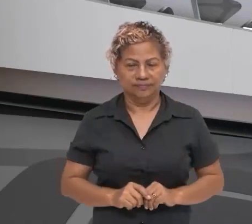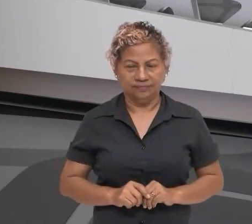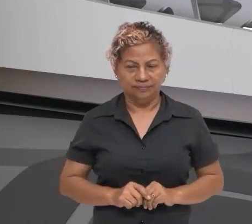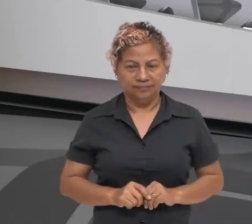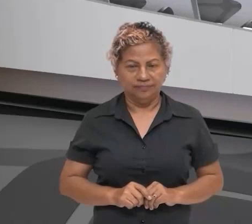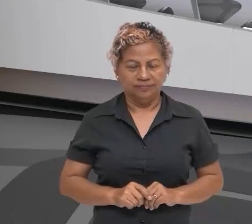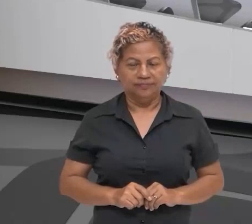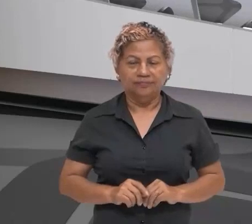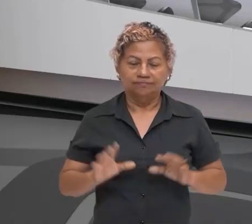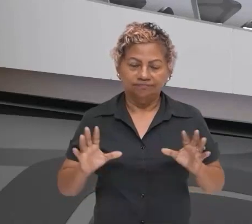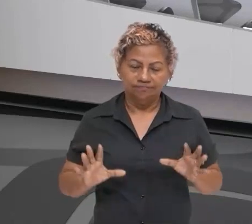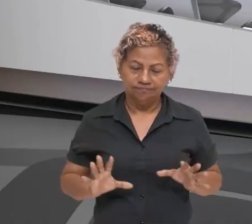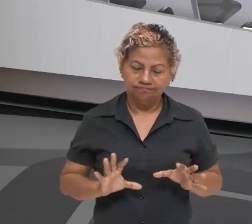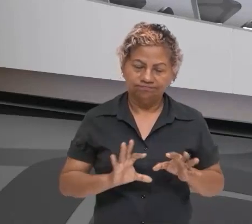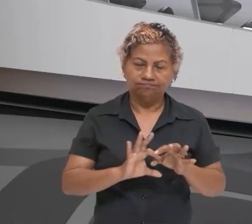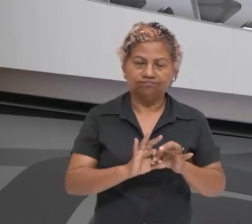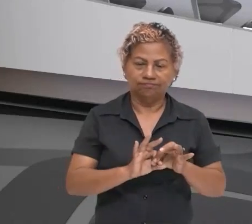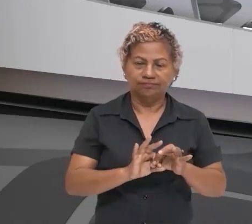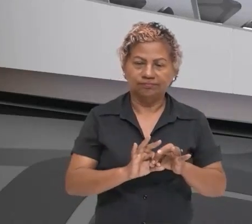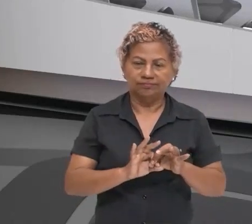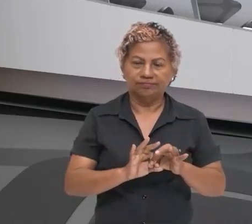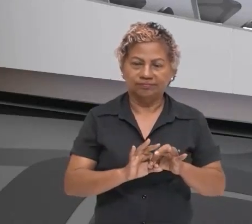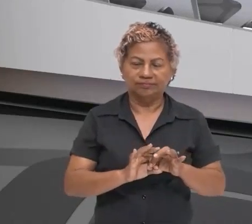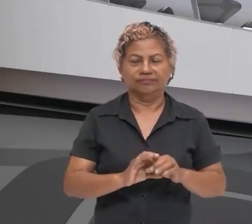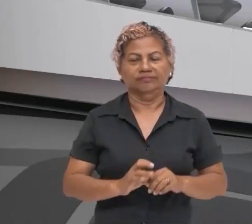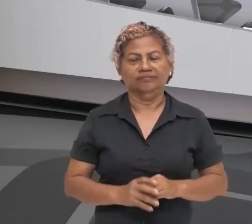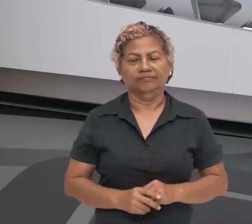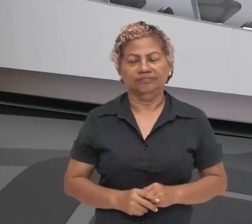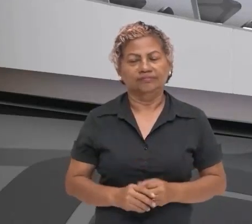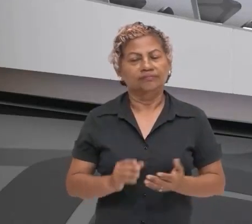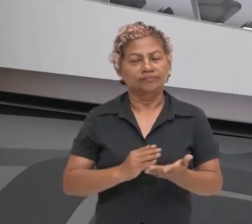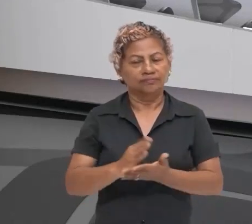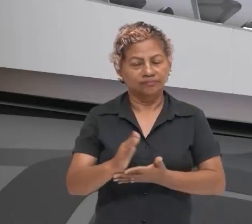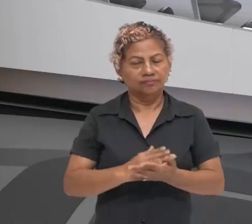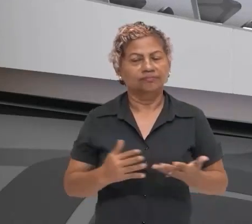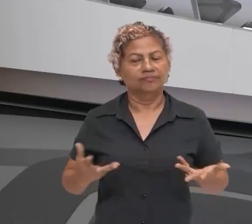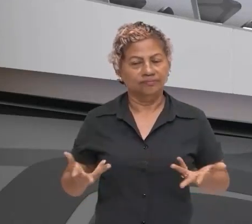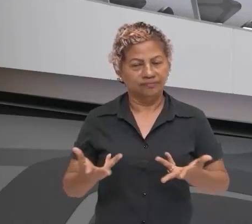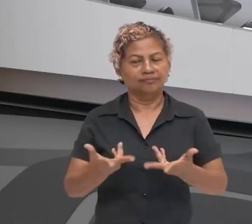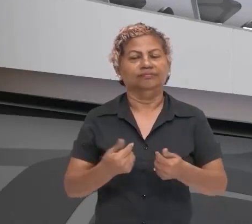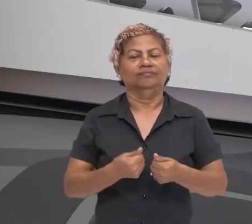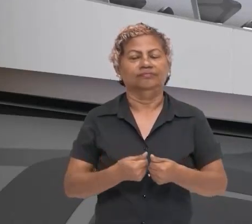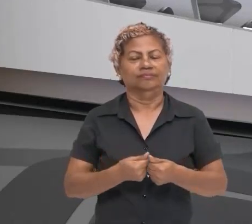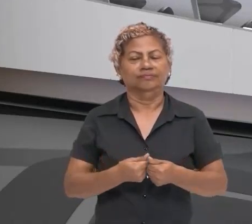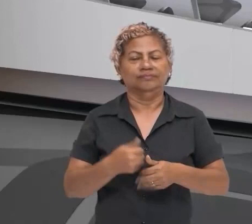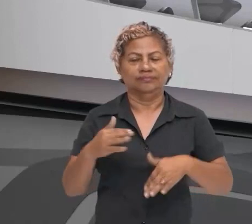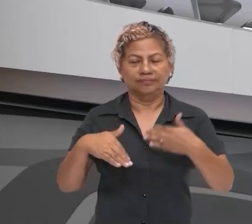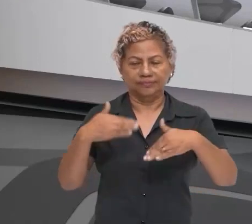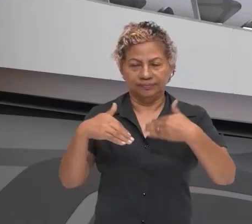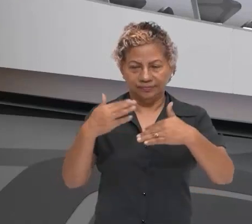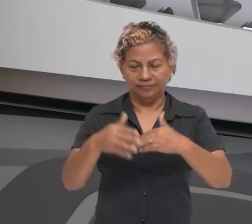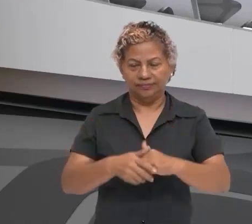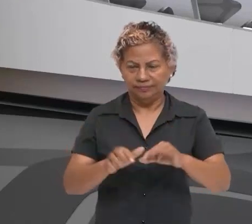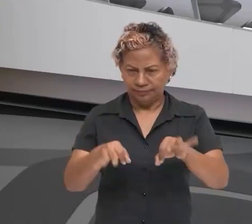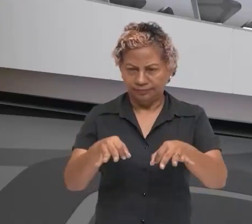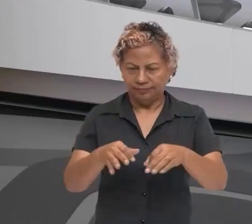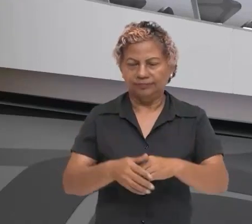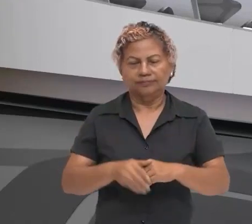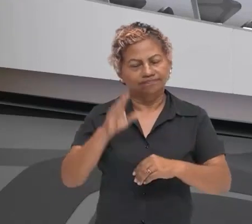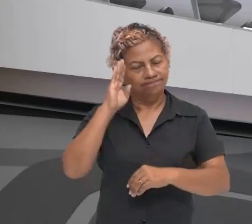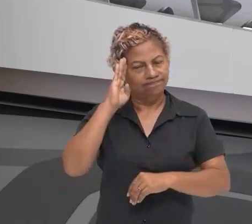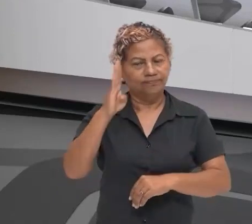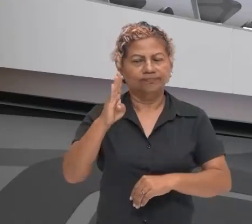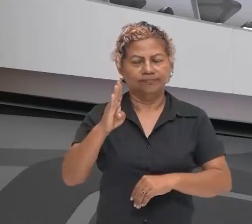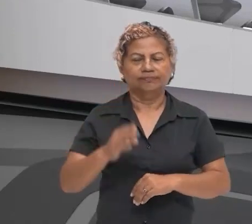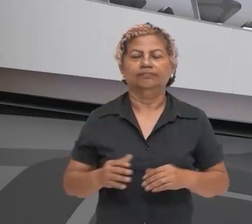essa colaboração, né, que são algumas dessas habilidades que são desenvolvidas, certo?